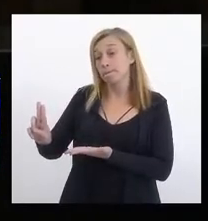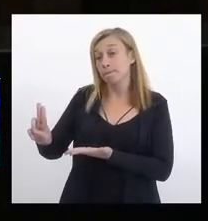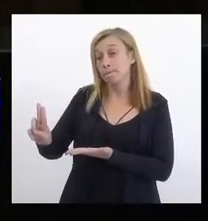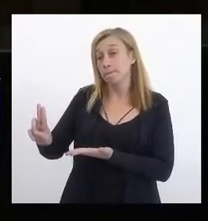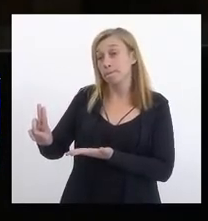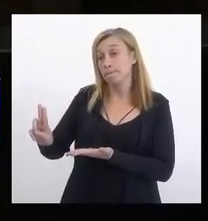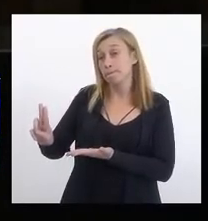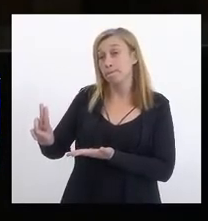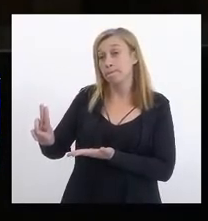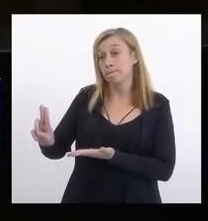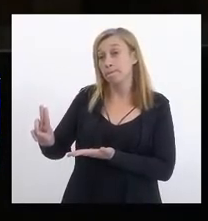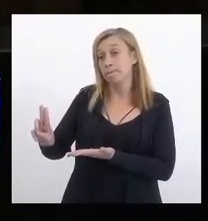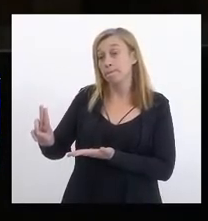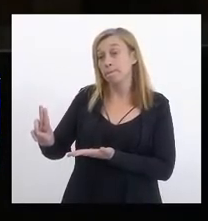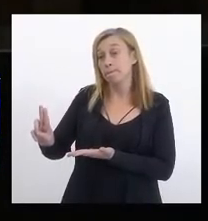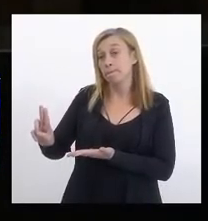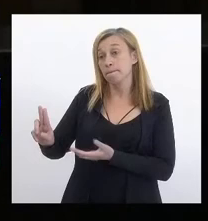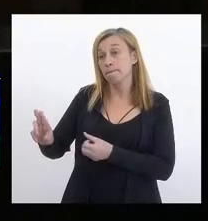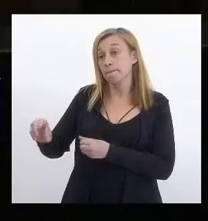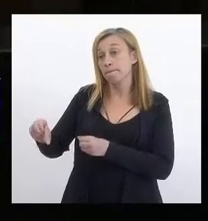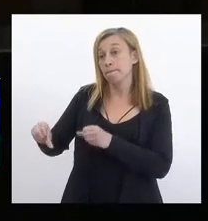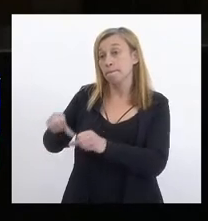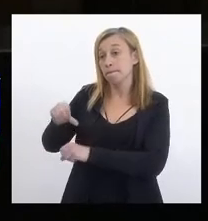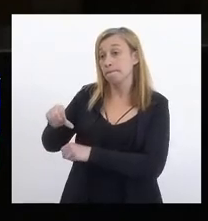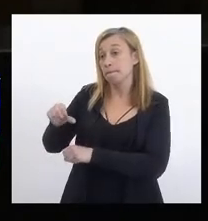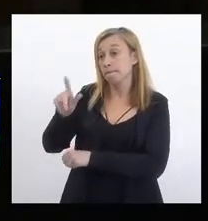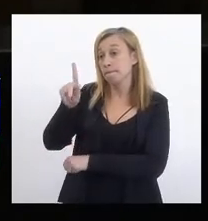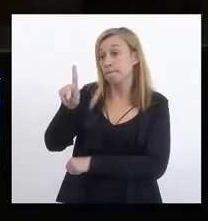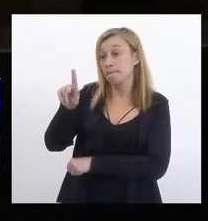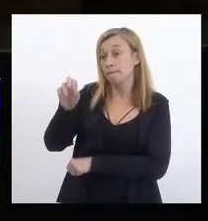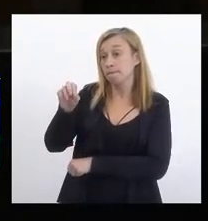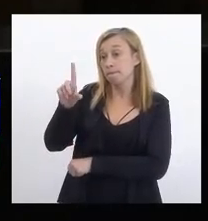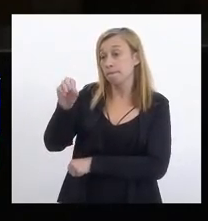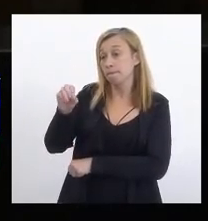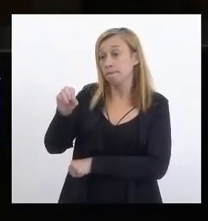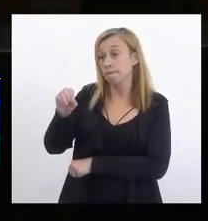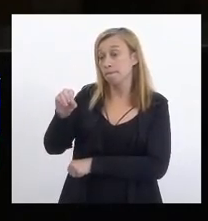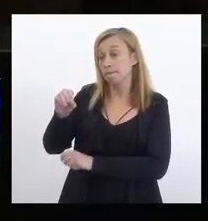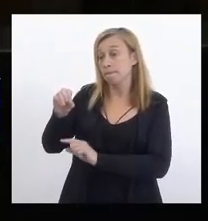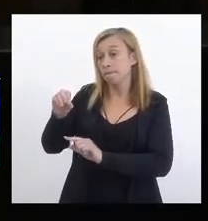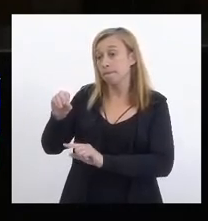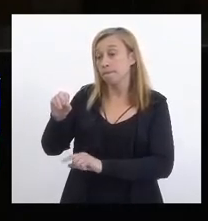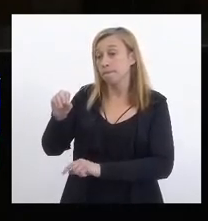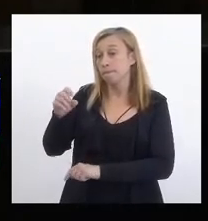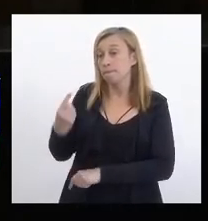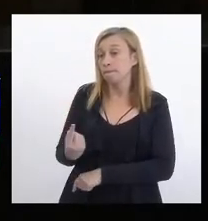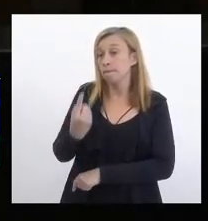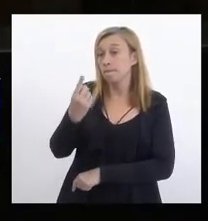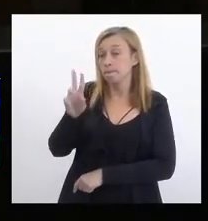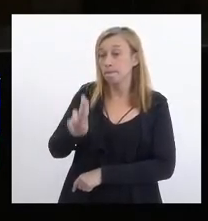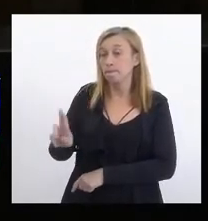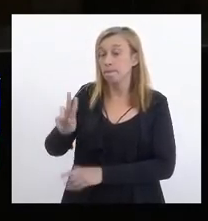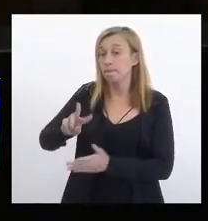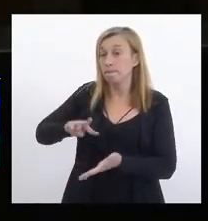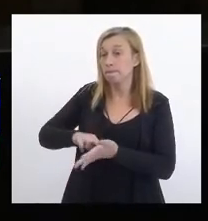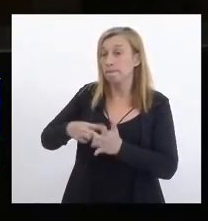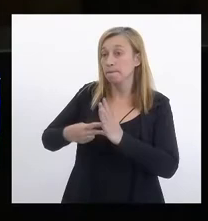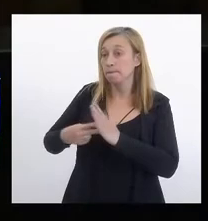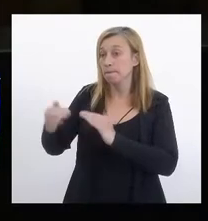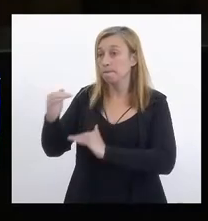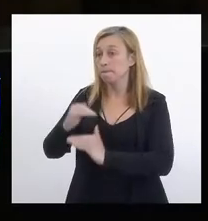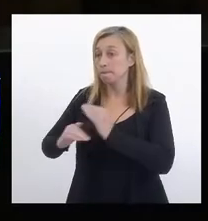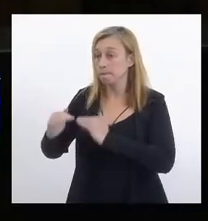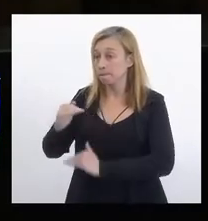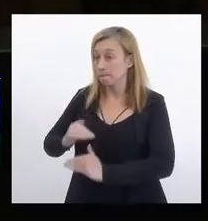passa a ser um polo de uma universidade. Isso daí significa